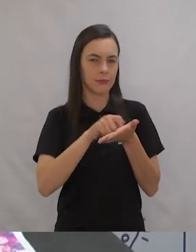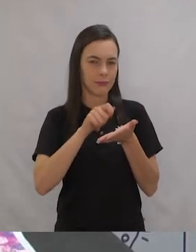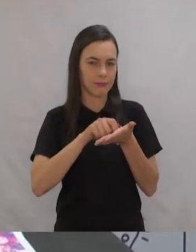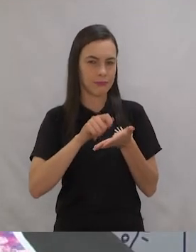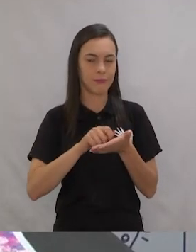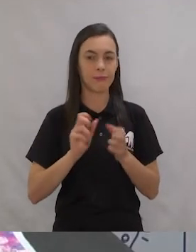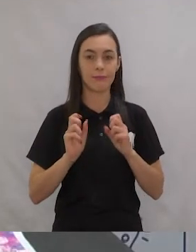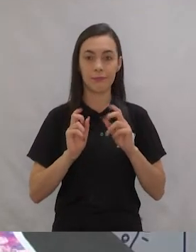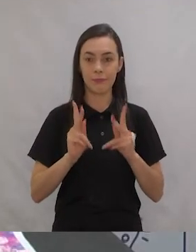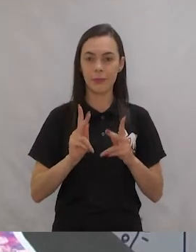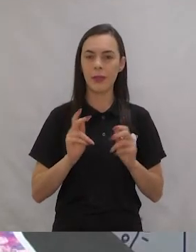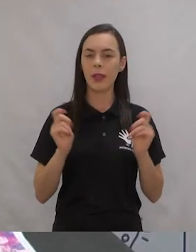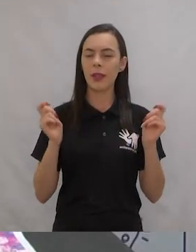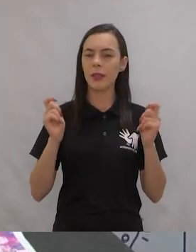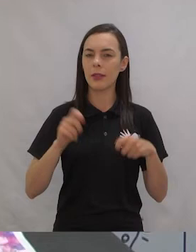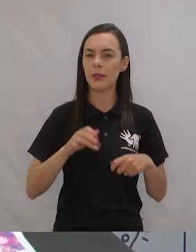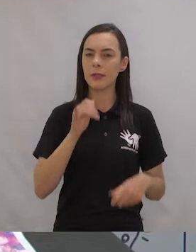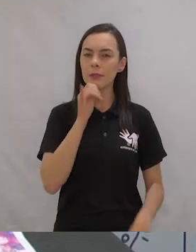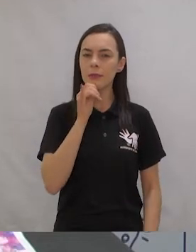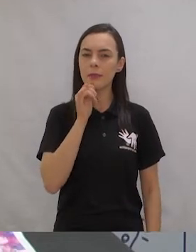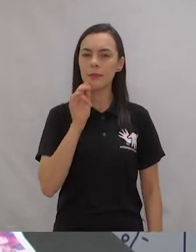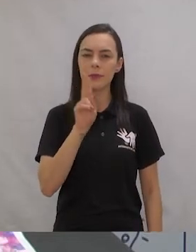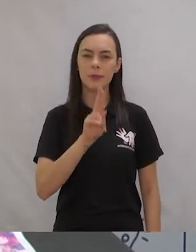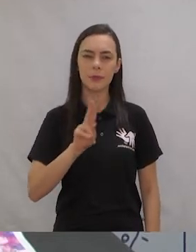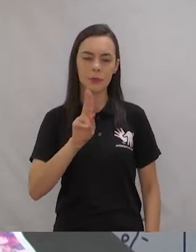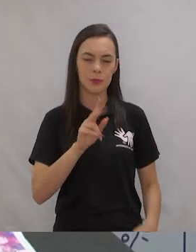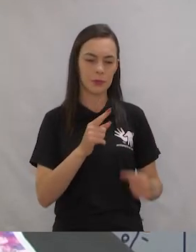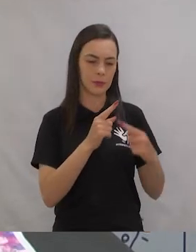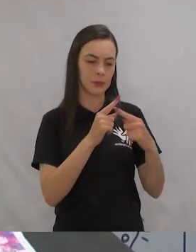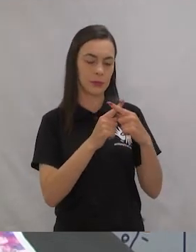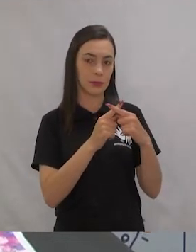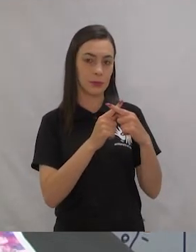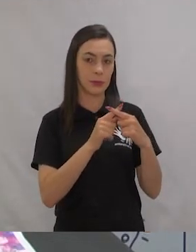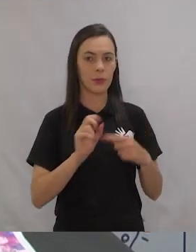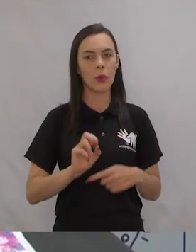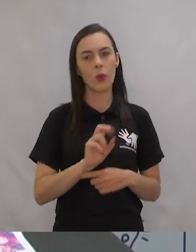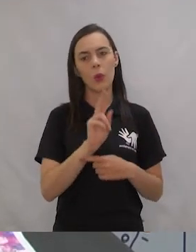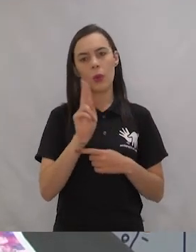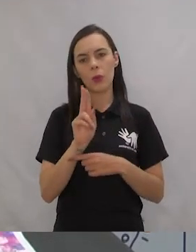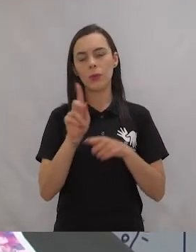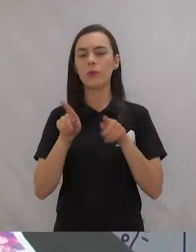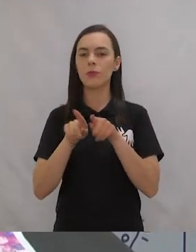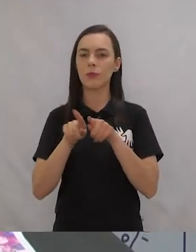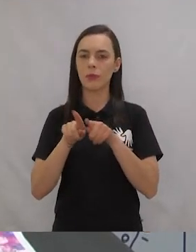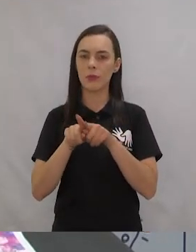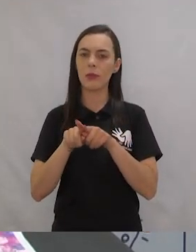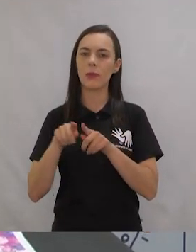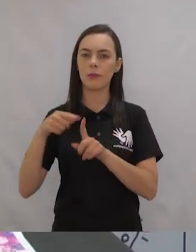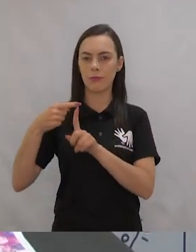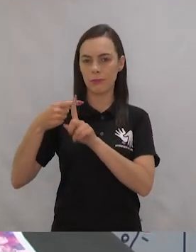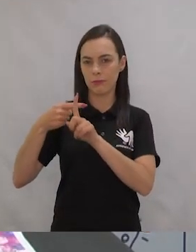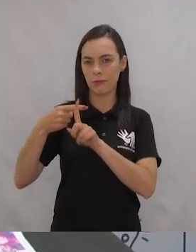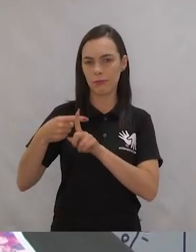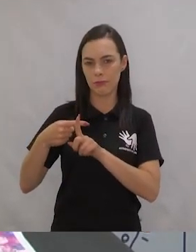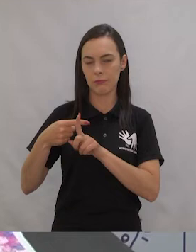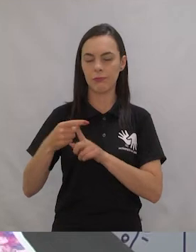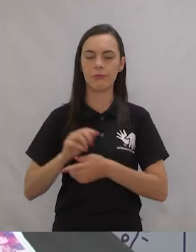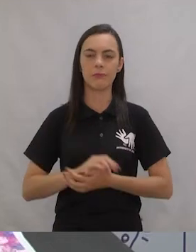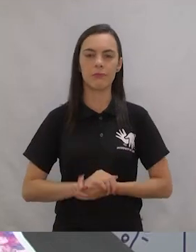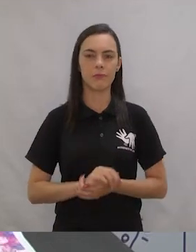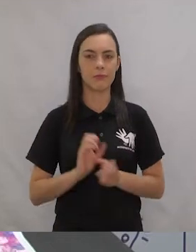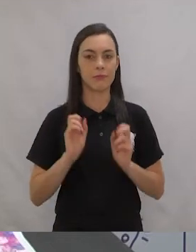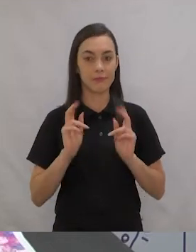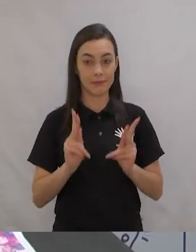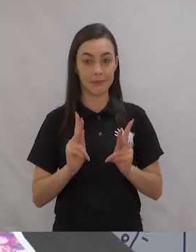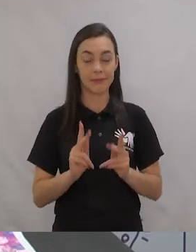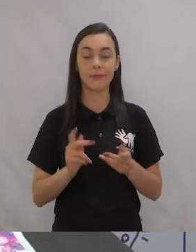este desenho. Vocês podem fazer através da multiplicação e também podem fazer a adição se